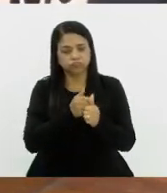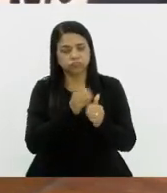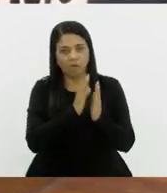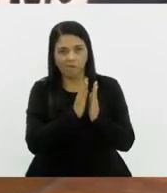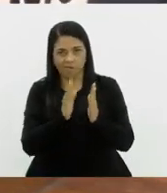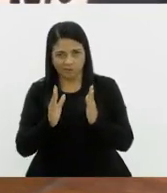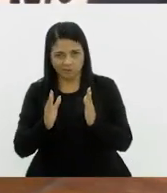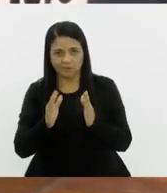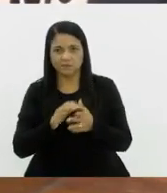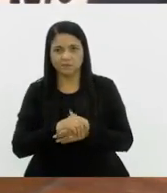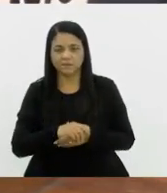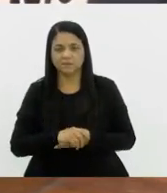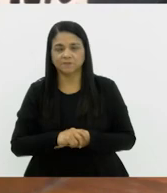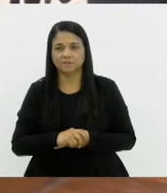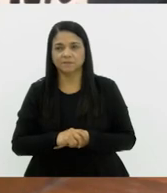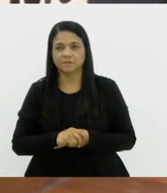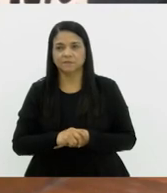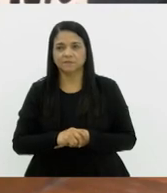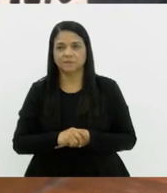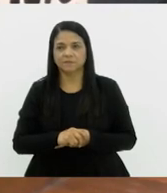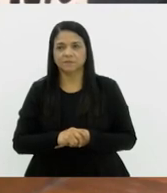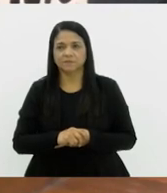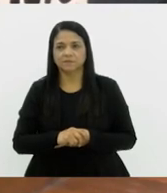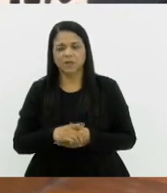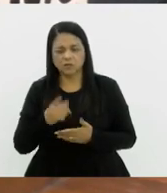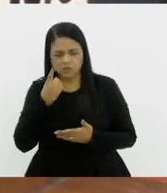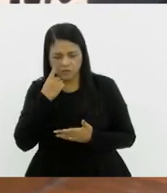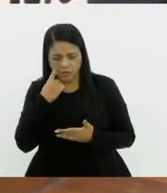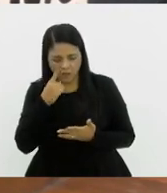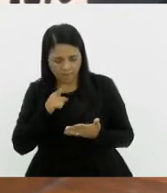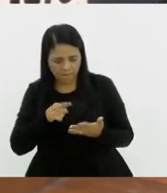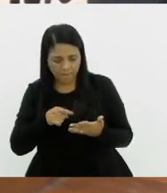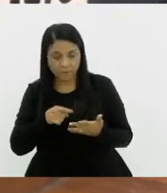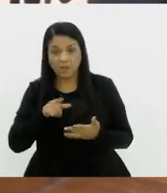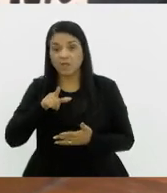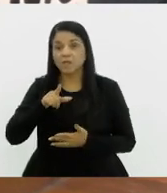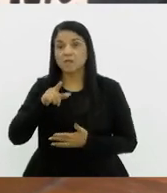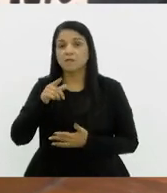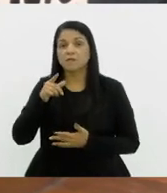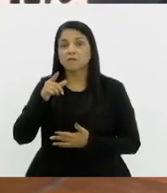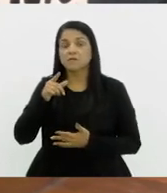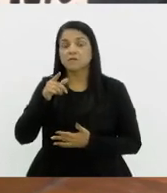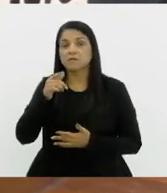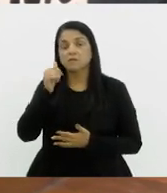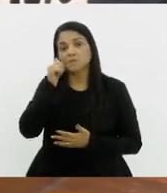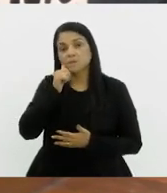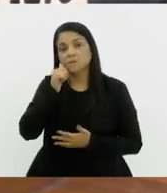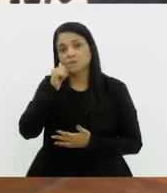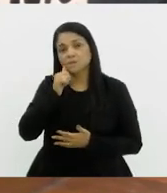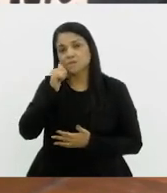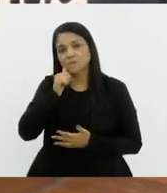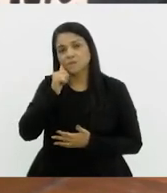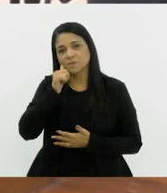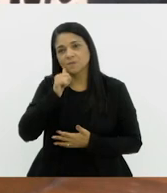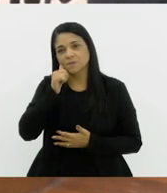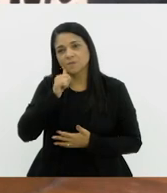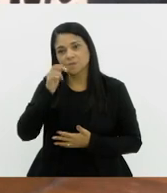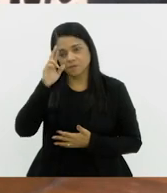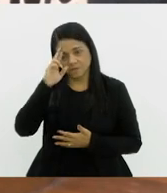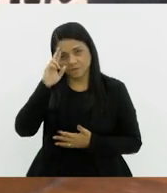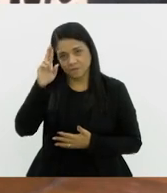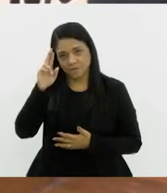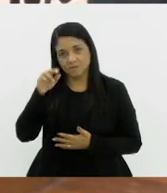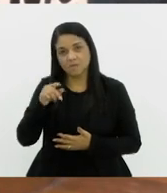Cadê? Eu tinha lhe dado, ela tinha me dado certinho aqui. Cadê a pessoa aqui? Lígia, senhora Lígia. Tem, cadê a senhora Lígia? Não, ela me deu direitinho aqui, onde é